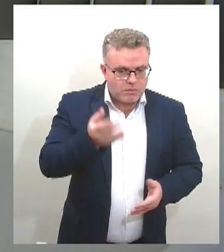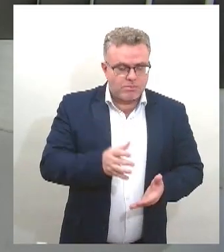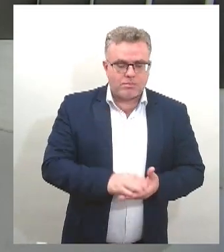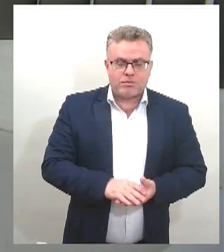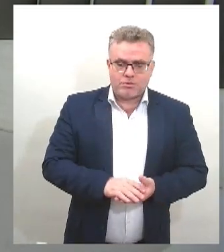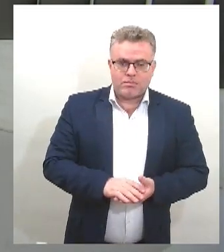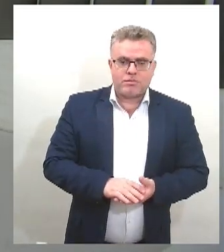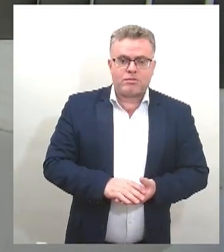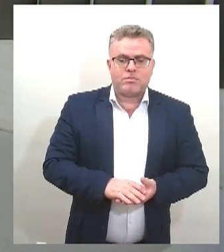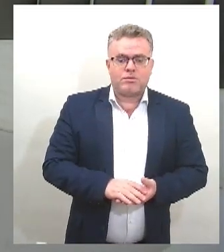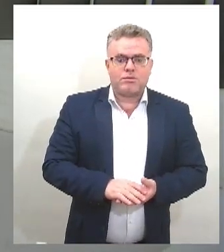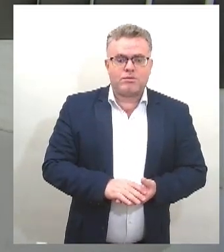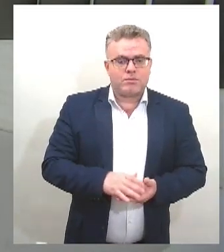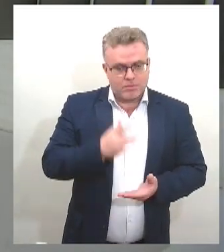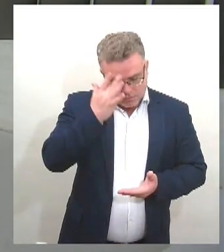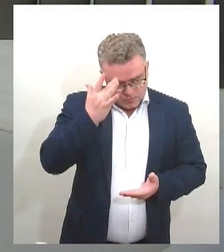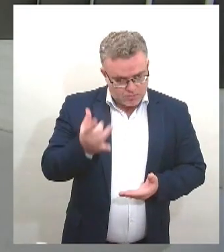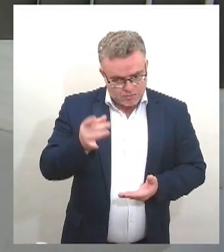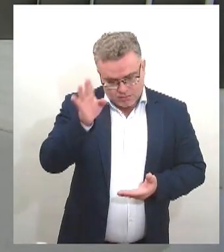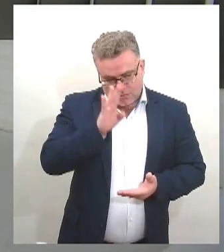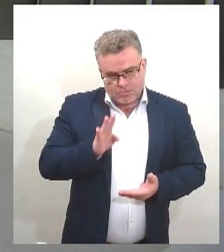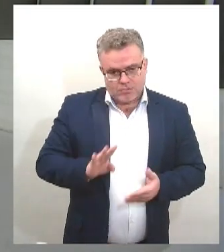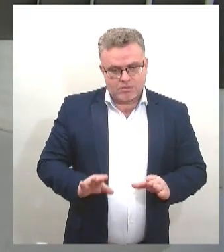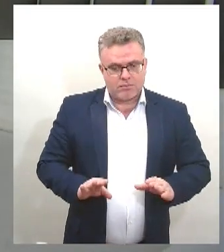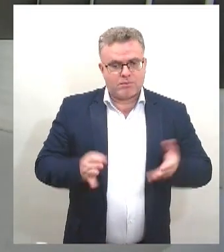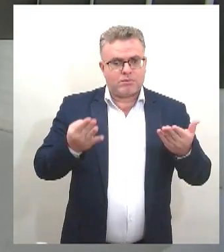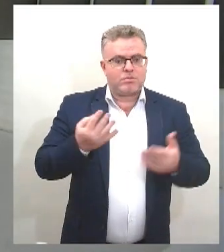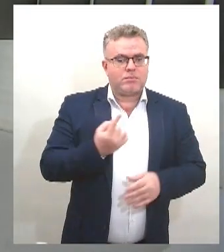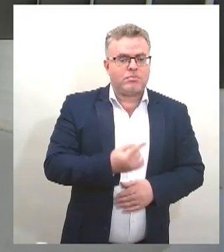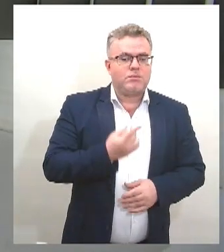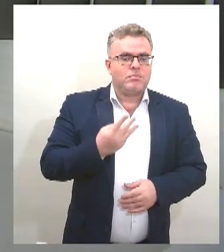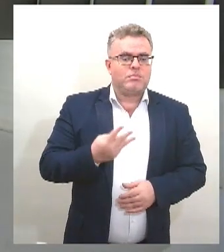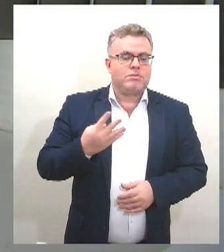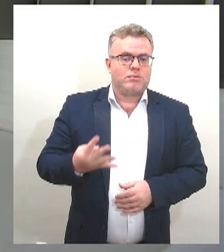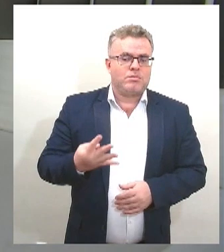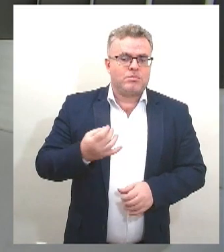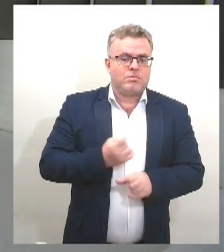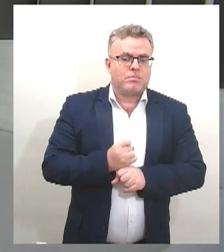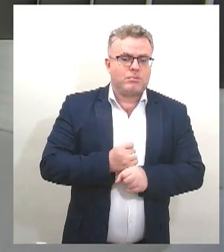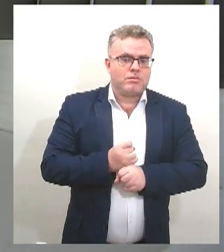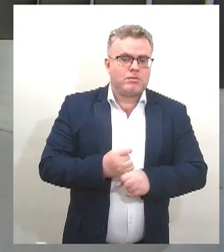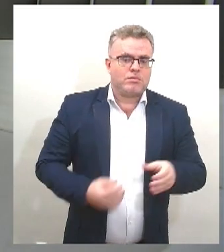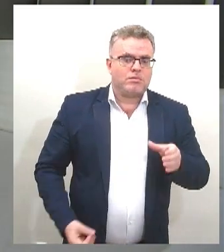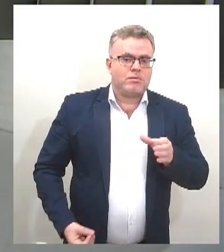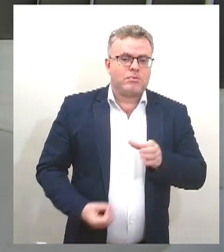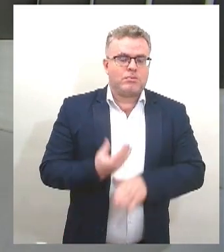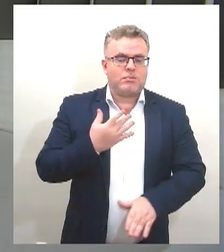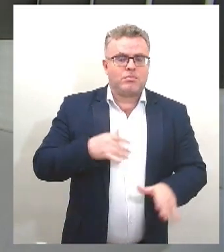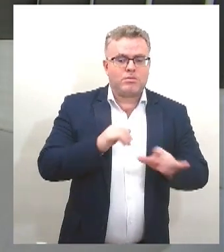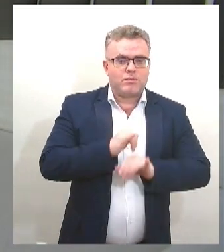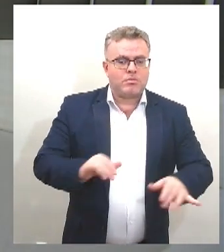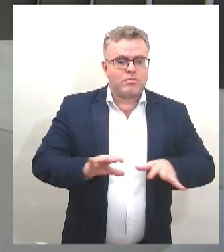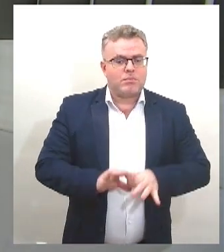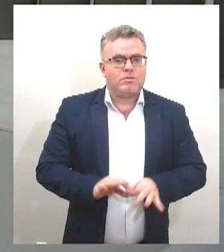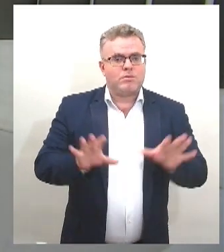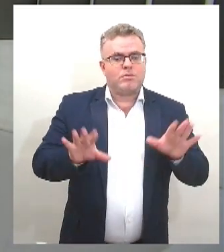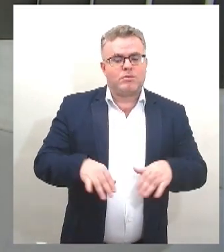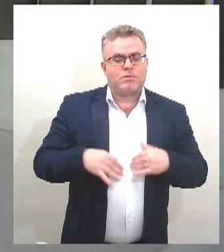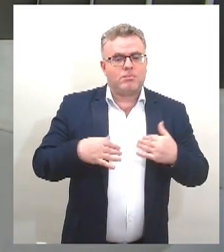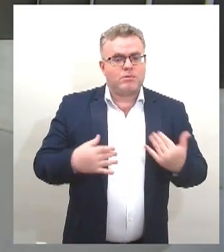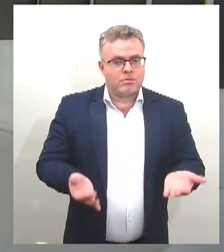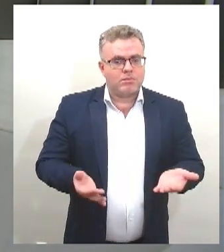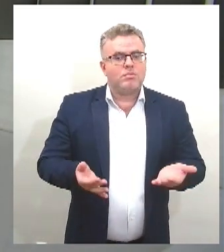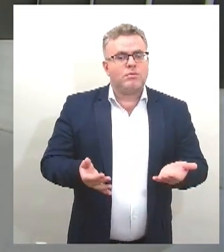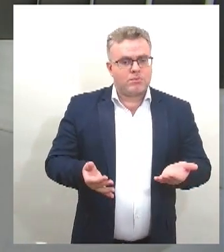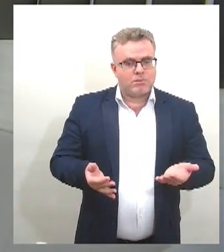Amanhã o Brasil celebra 134 anos da proclamação da República, marco histórico que encerrou o período do